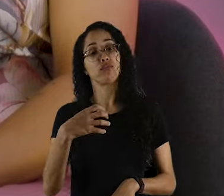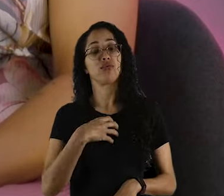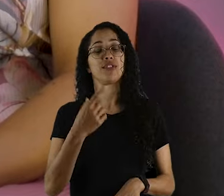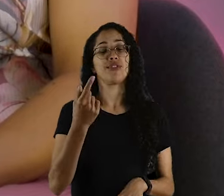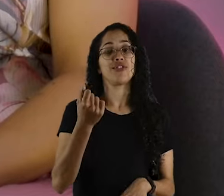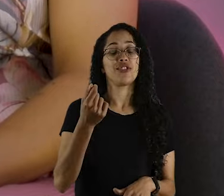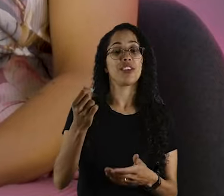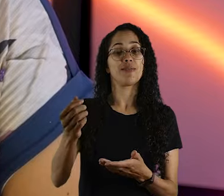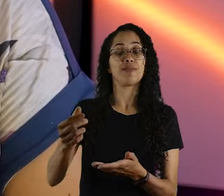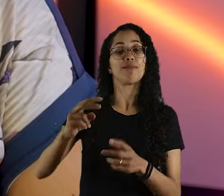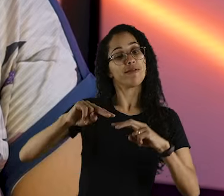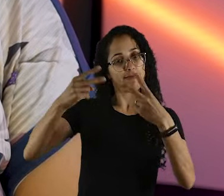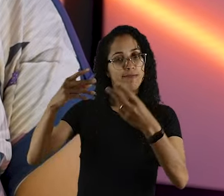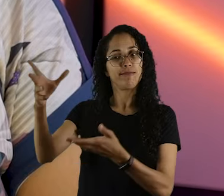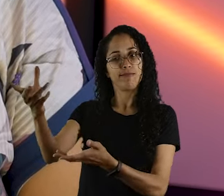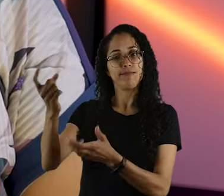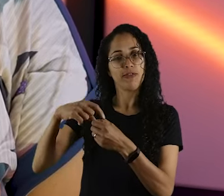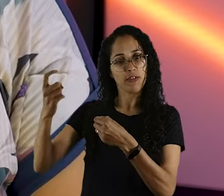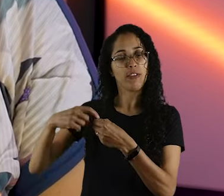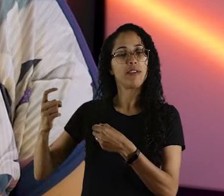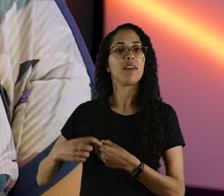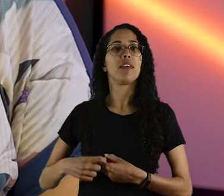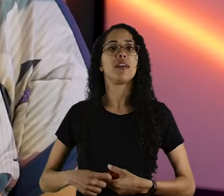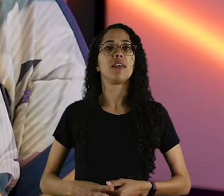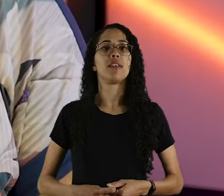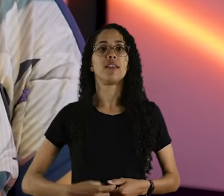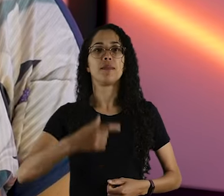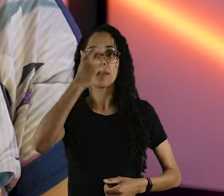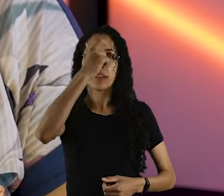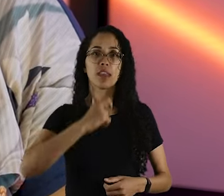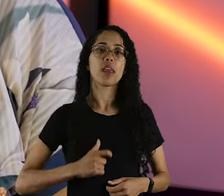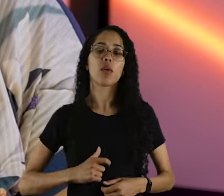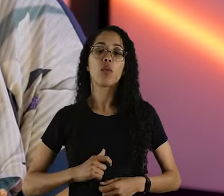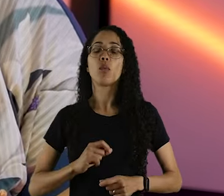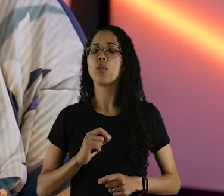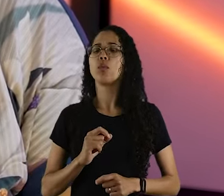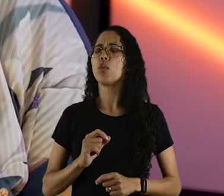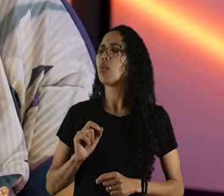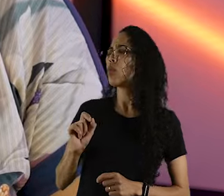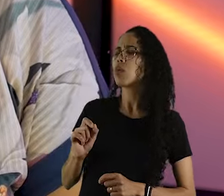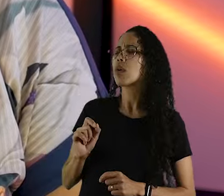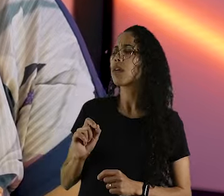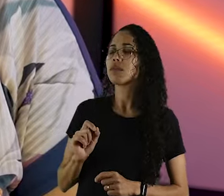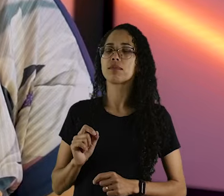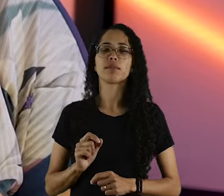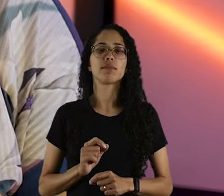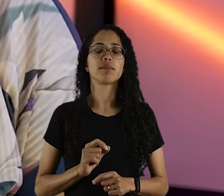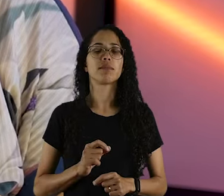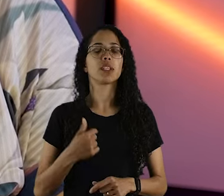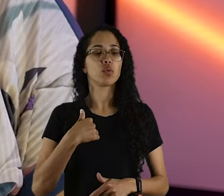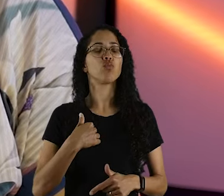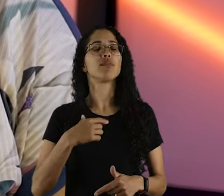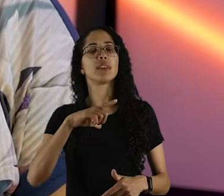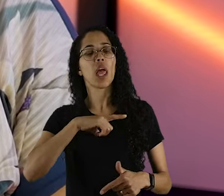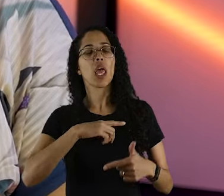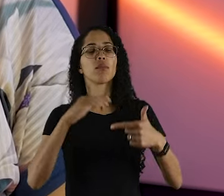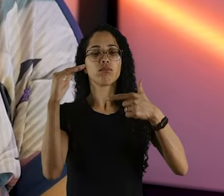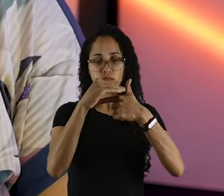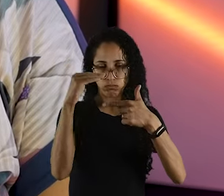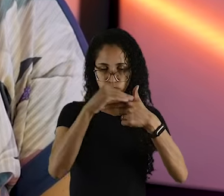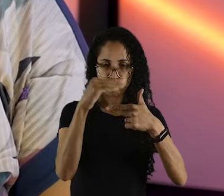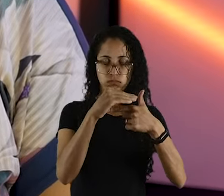um dinheirinho pra você. Eu sou, posso falar, cliente, né? É, cliente do... Cliente de bancos